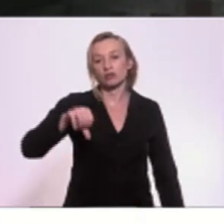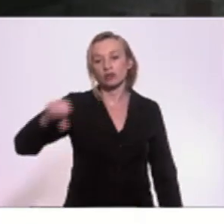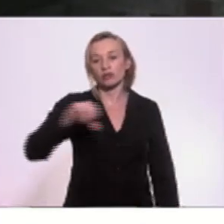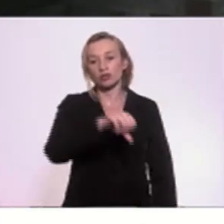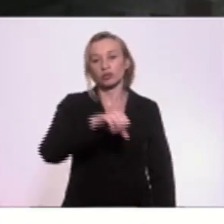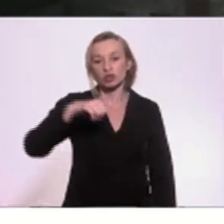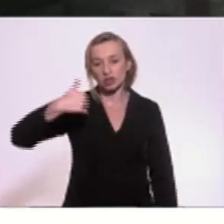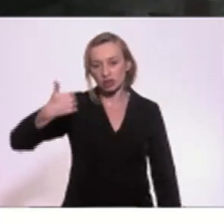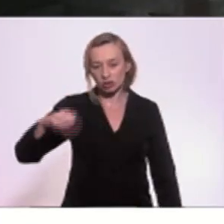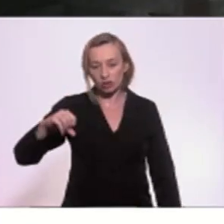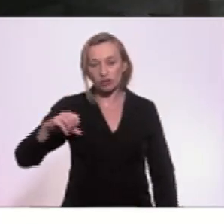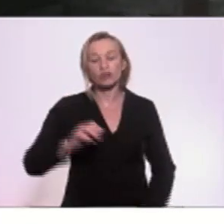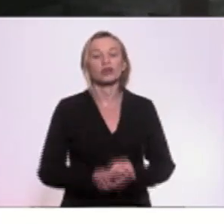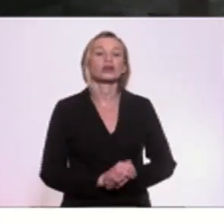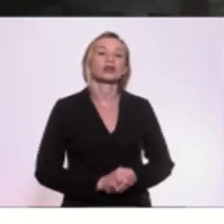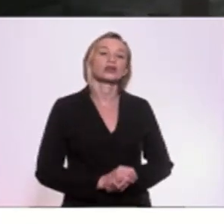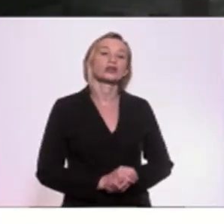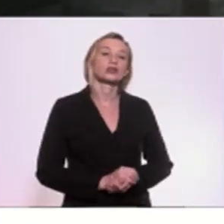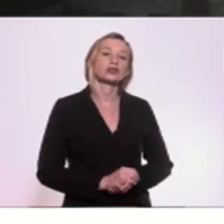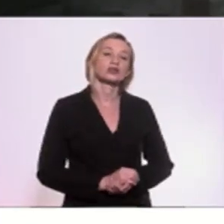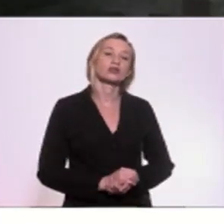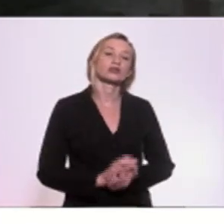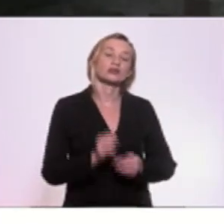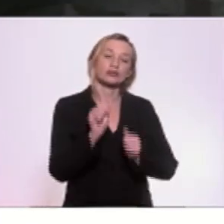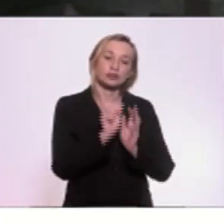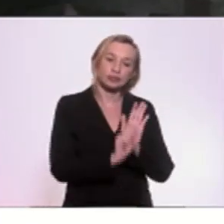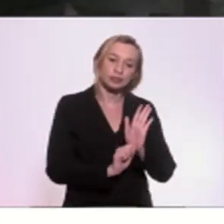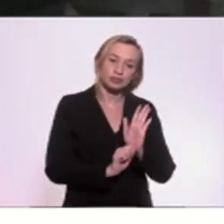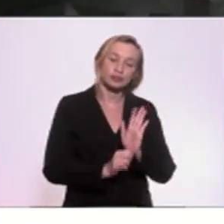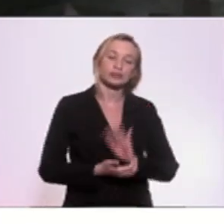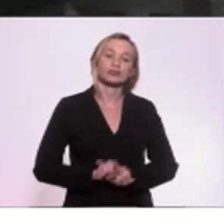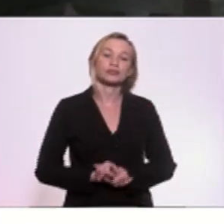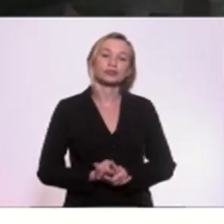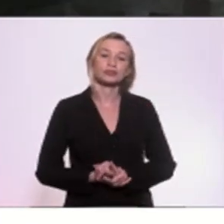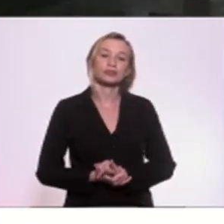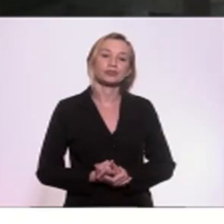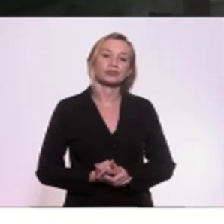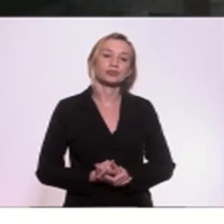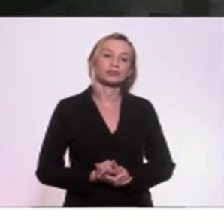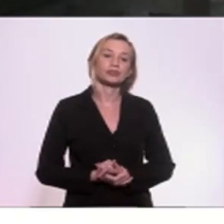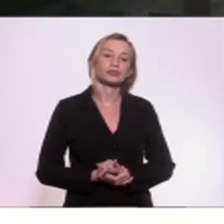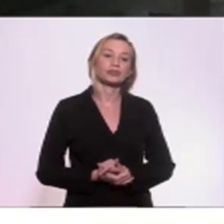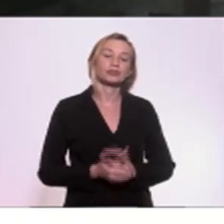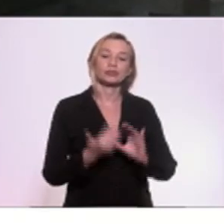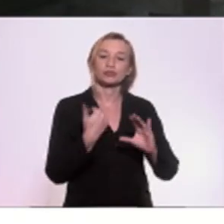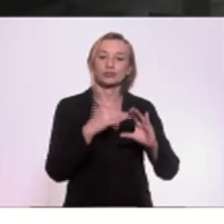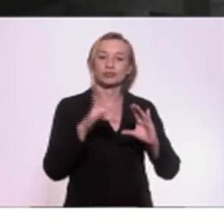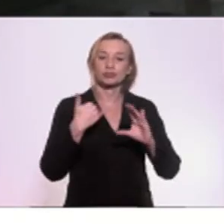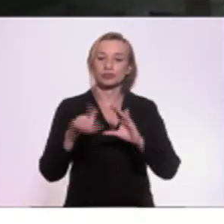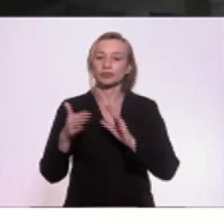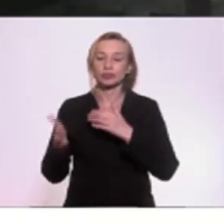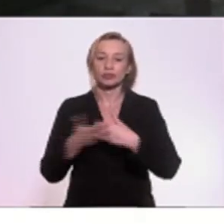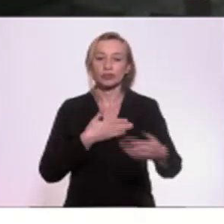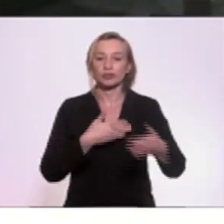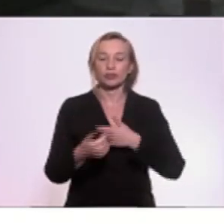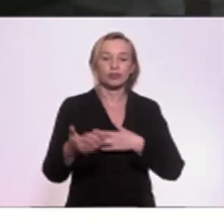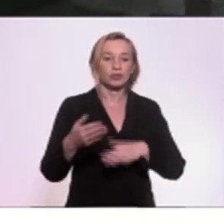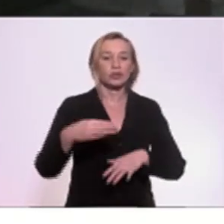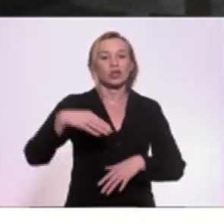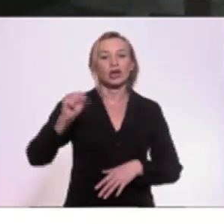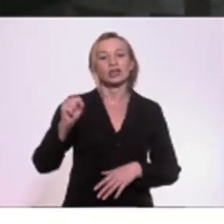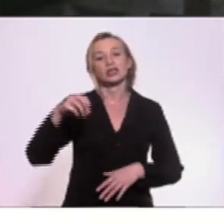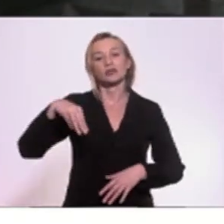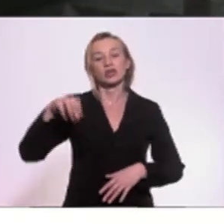2019, que passa a vigorar com a seguinte redação. Artigo 3º. O envio de toda e qualquer mensagem